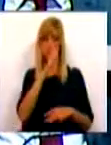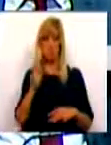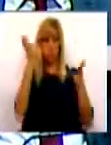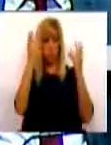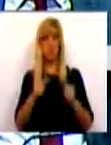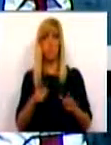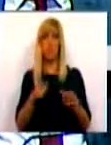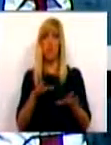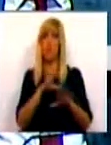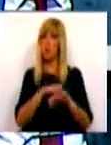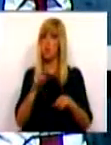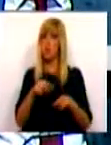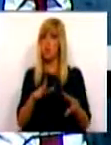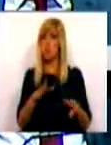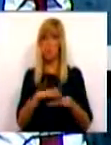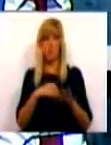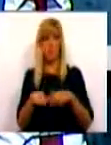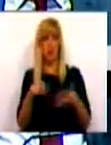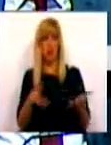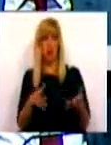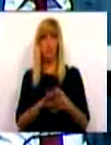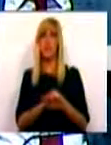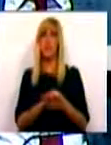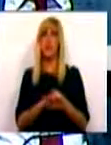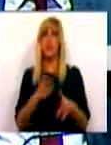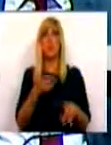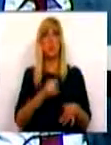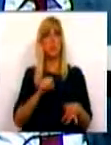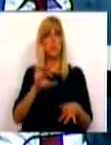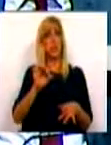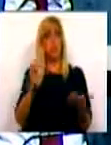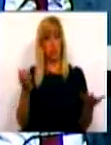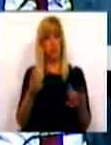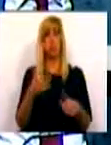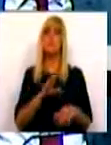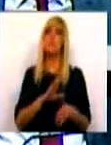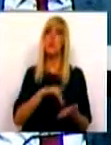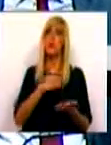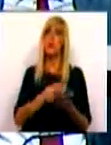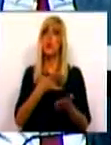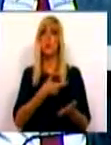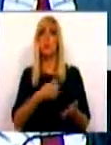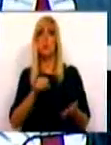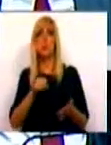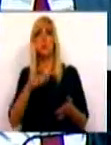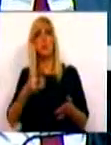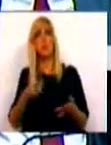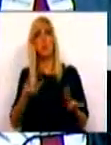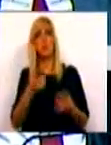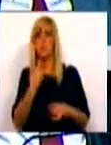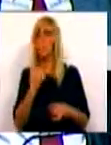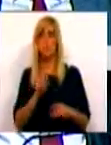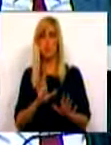orçamental. E é exatamente isso que estamos a fazer entre 2018 e 2019. Nós não